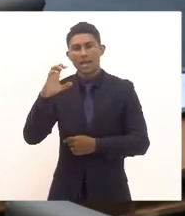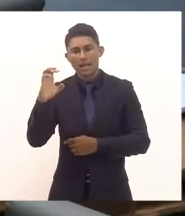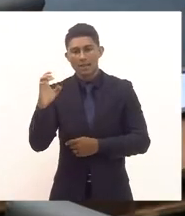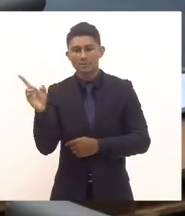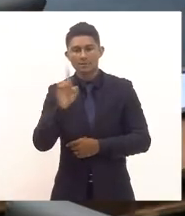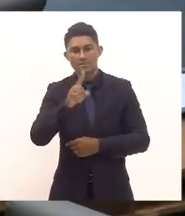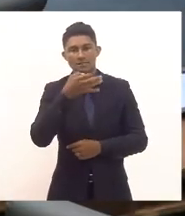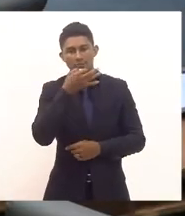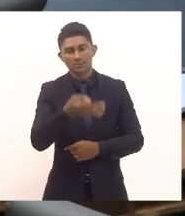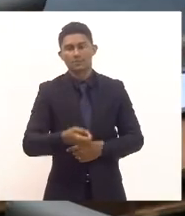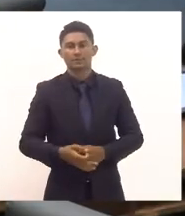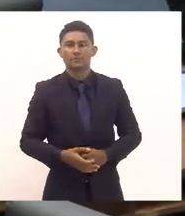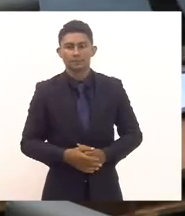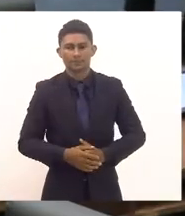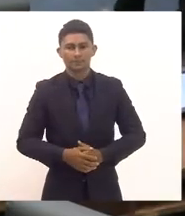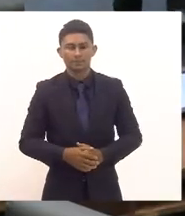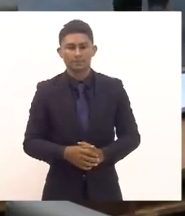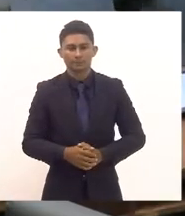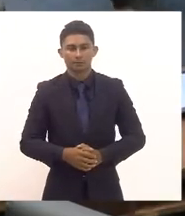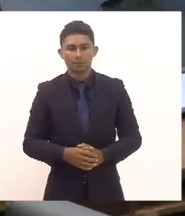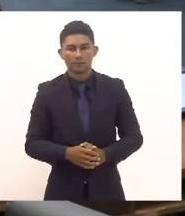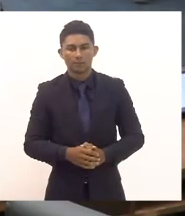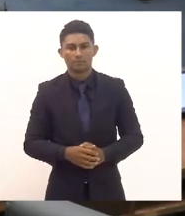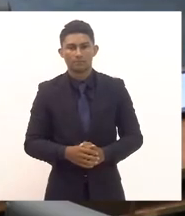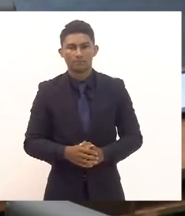a Sky Maceió AL